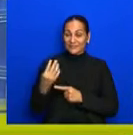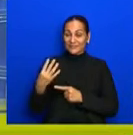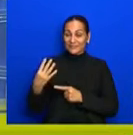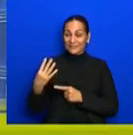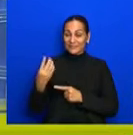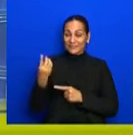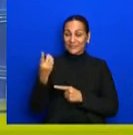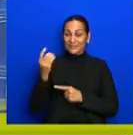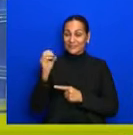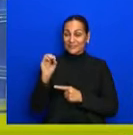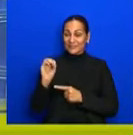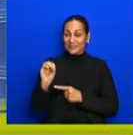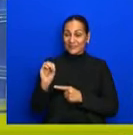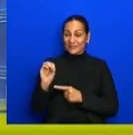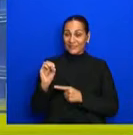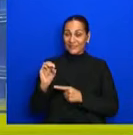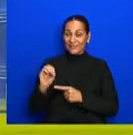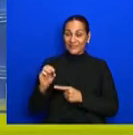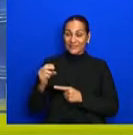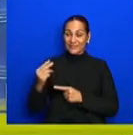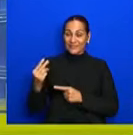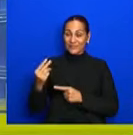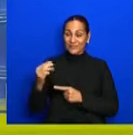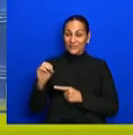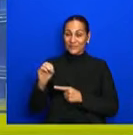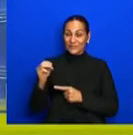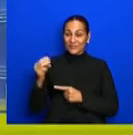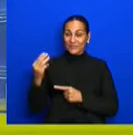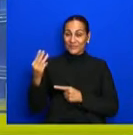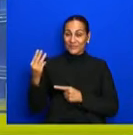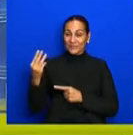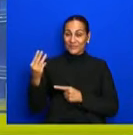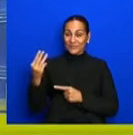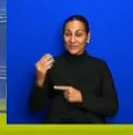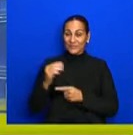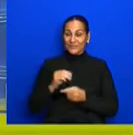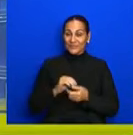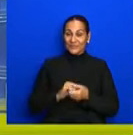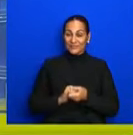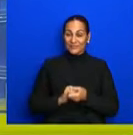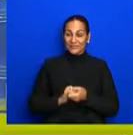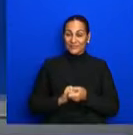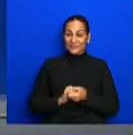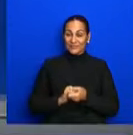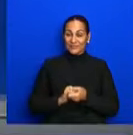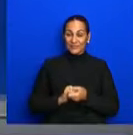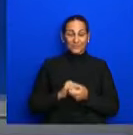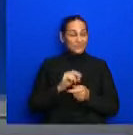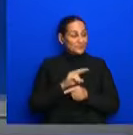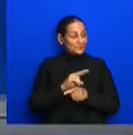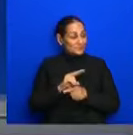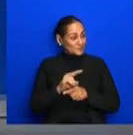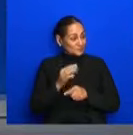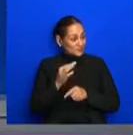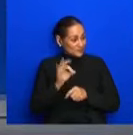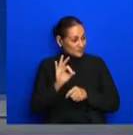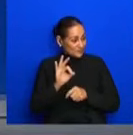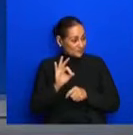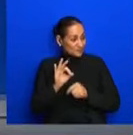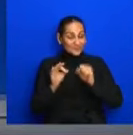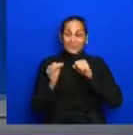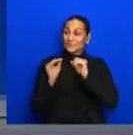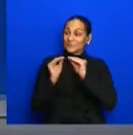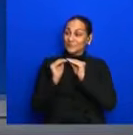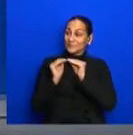15, 24, 10, 02 e 03. Auditores, confirmam?